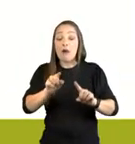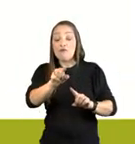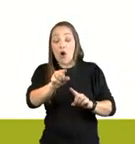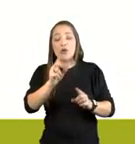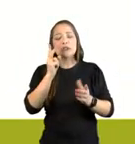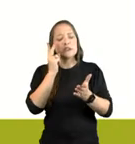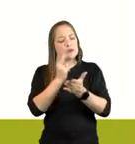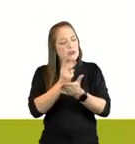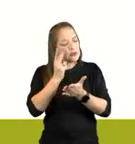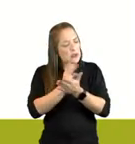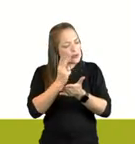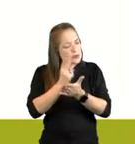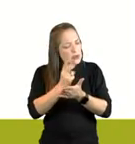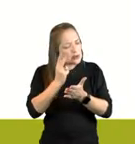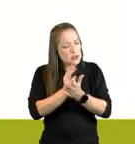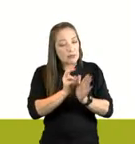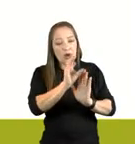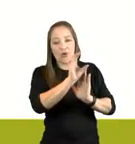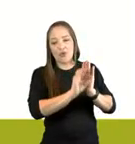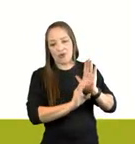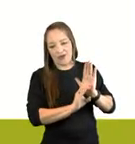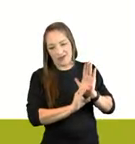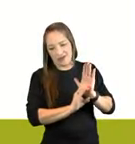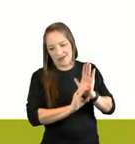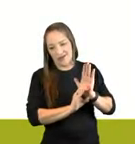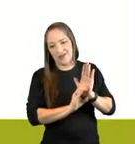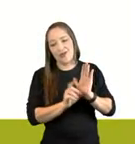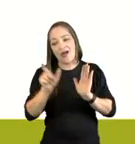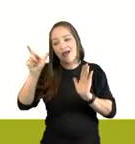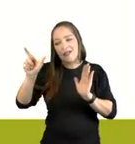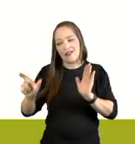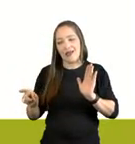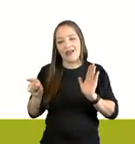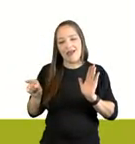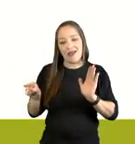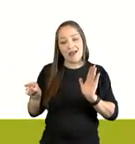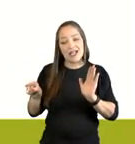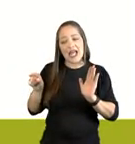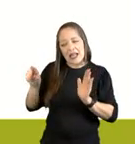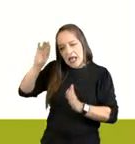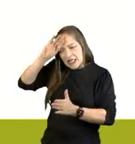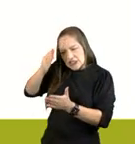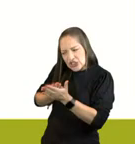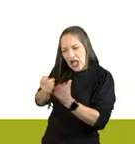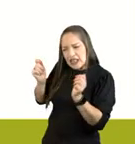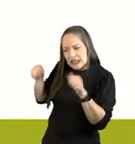o currículo das pessoas, se são pessoas confiáveis. E outra coisa,